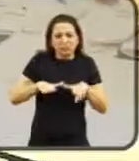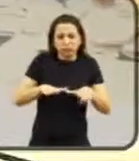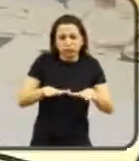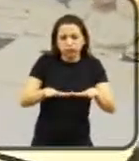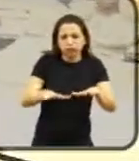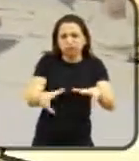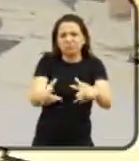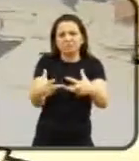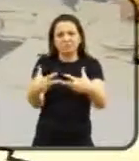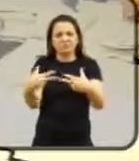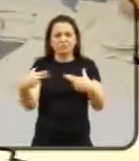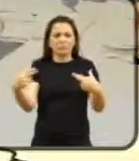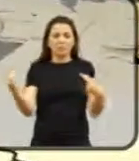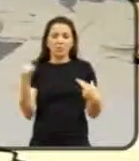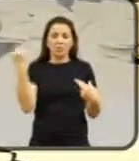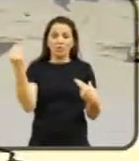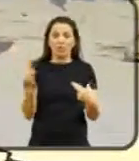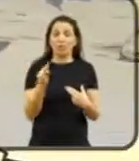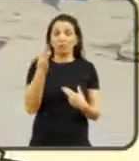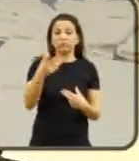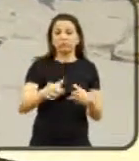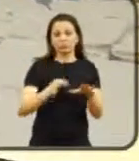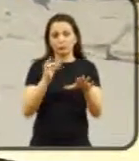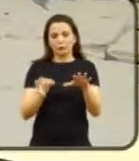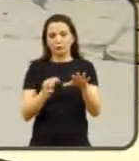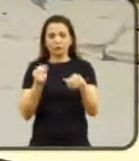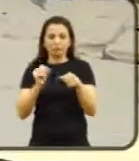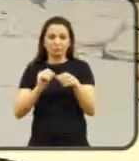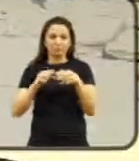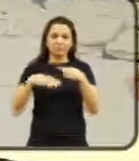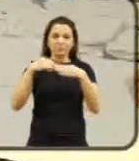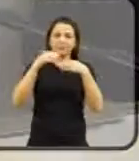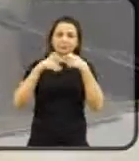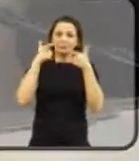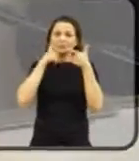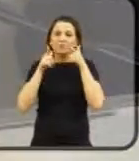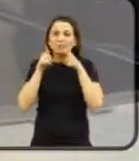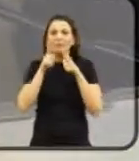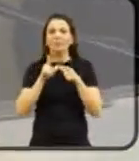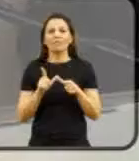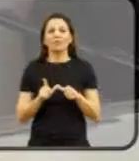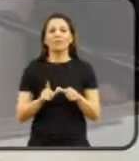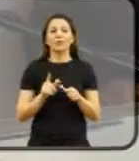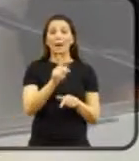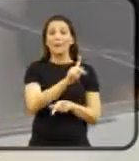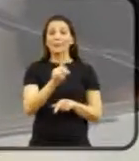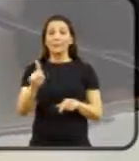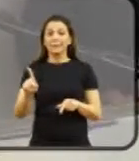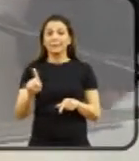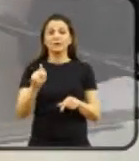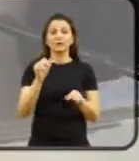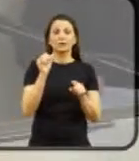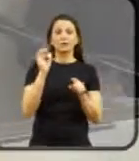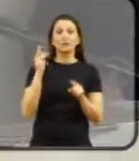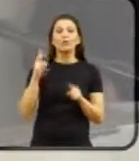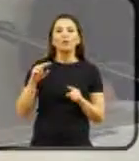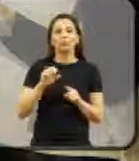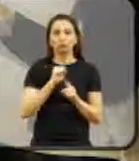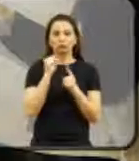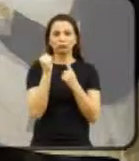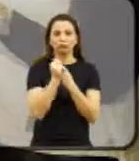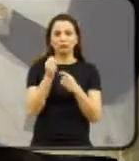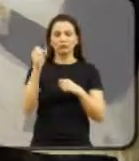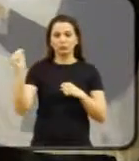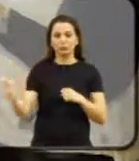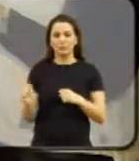indispensável para as futuras costureiras desenvolverem as suas habilidades. A presidente do Fundo Social de Araraquara, Zi Barbieri, fala